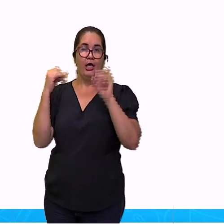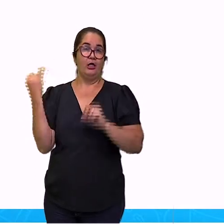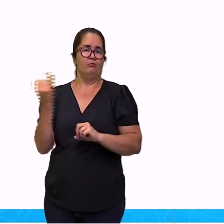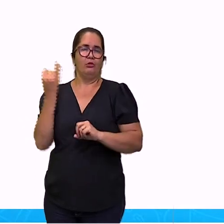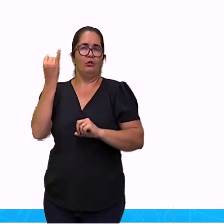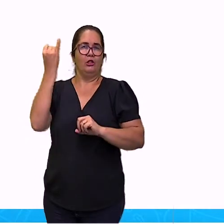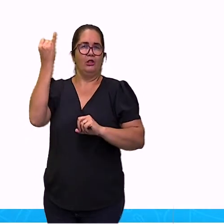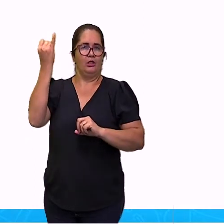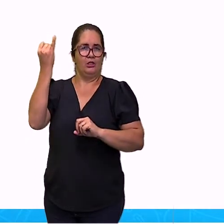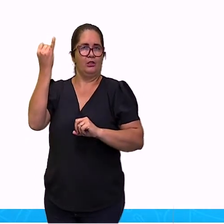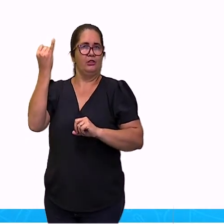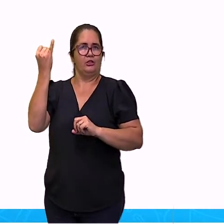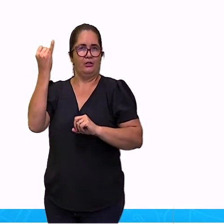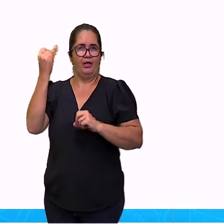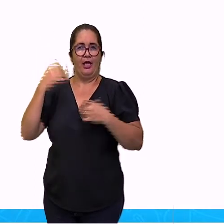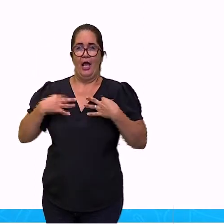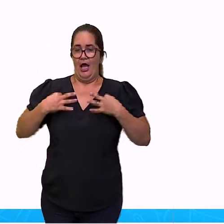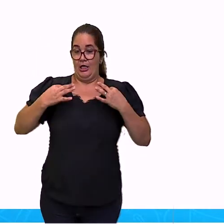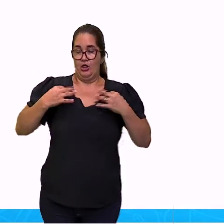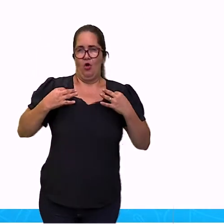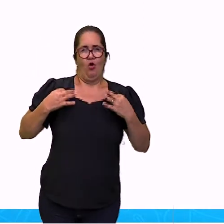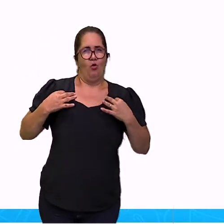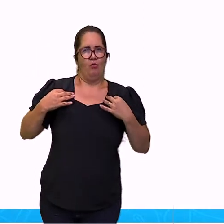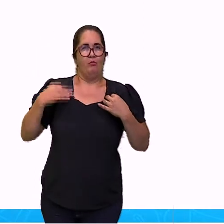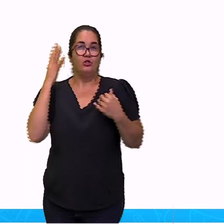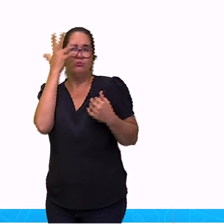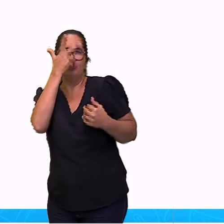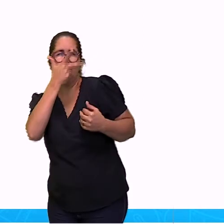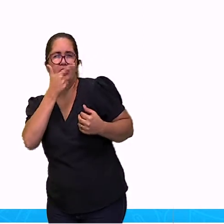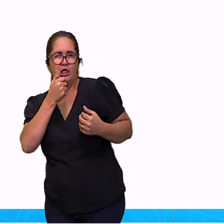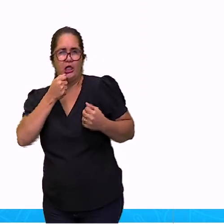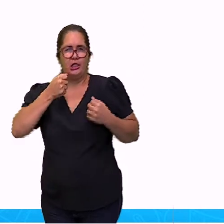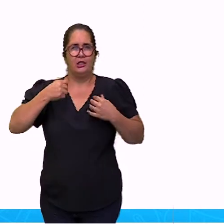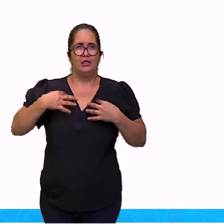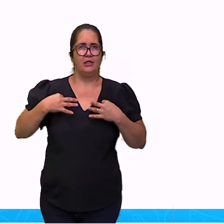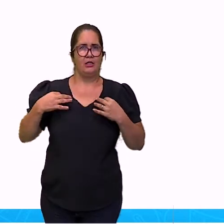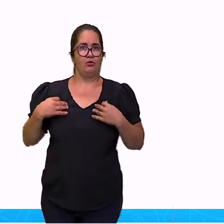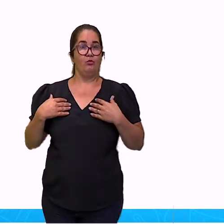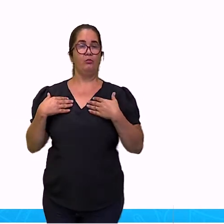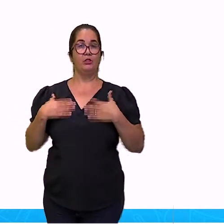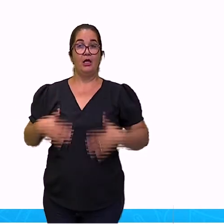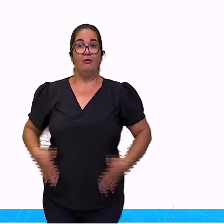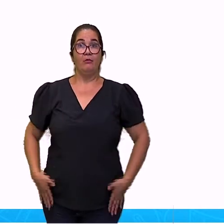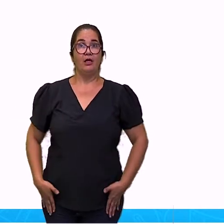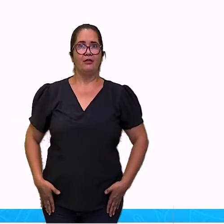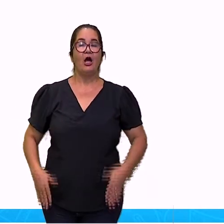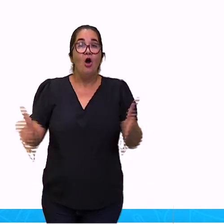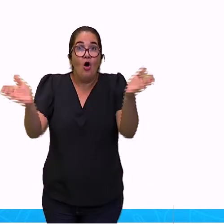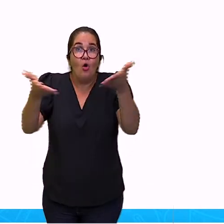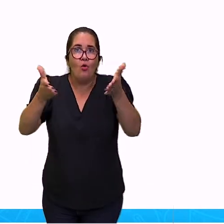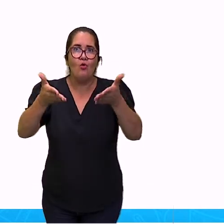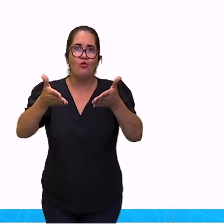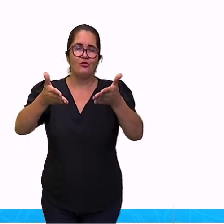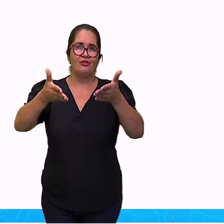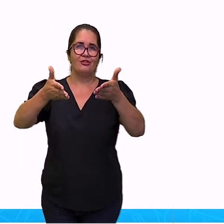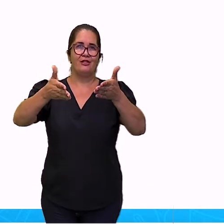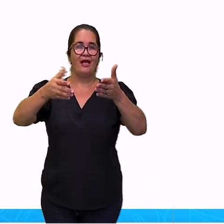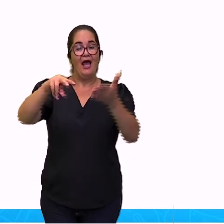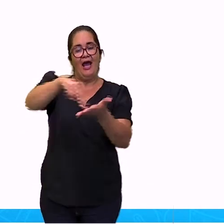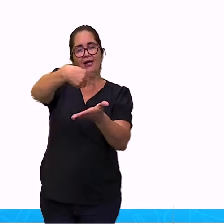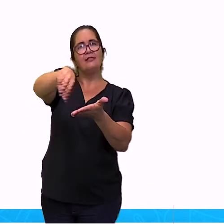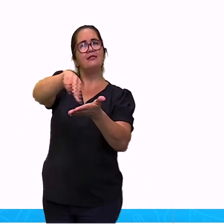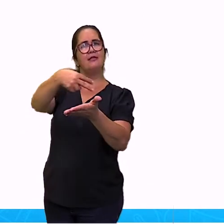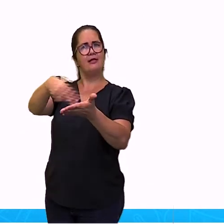mudança e cria-se a nova dança, que é a dança moderna, eles usam muito do corpo, mudam as roupas,